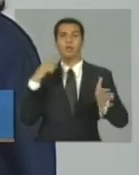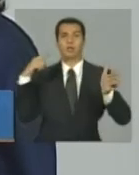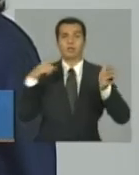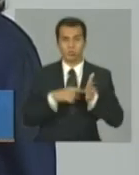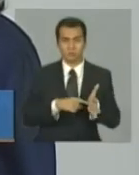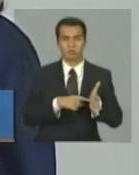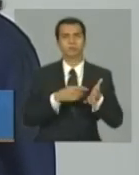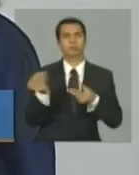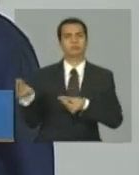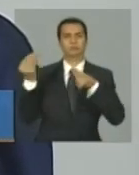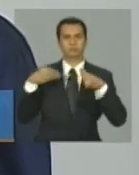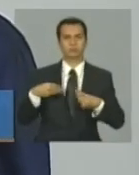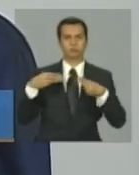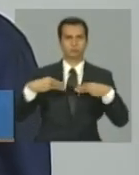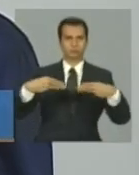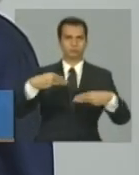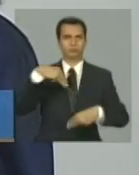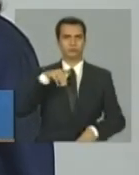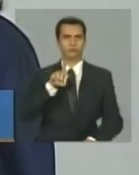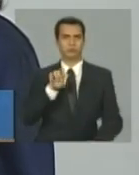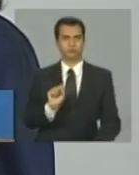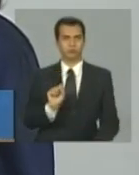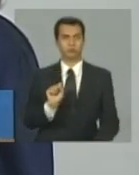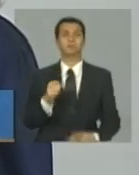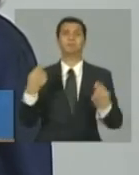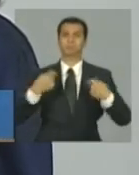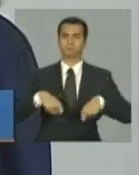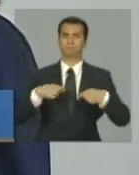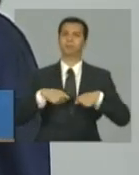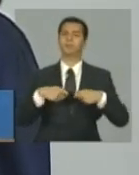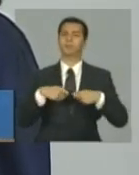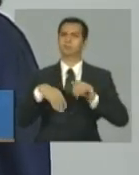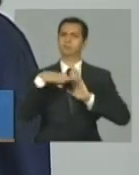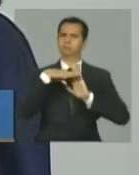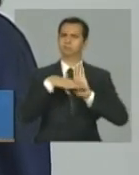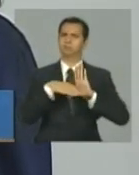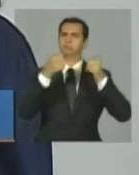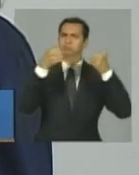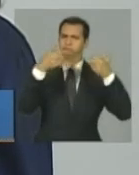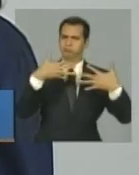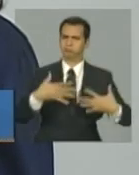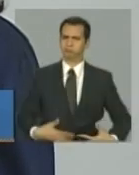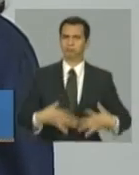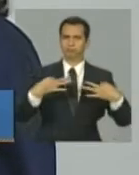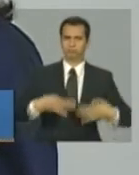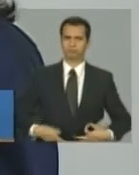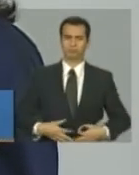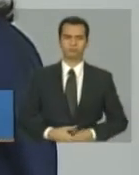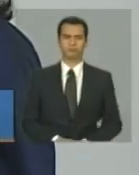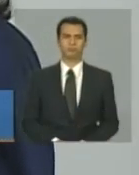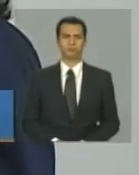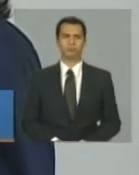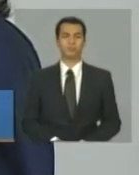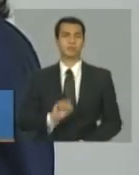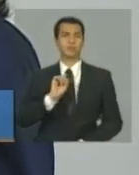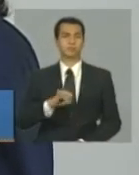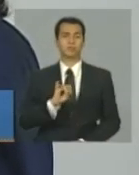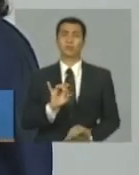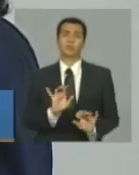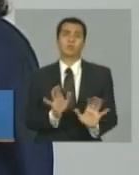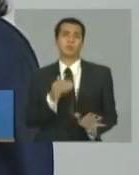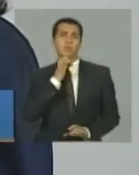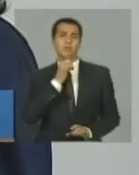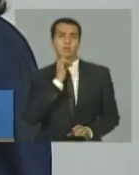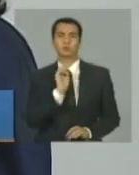chega para o MDS ela tem que ser muito bem fundamentada o que que é isso significa a se vier só o nome completo da